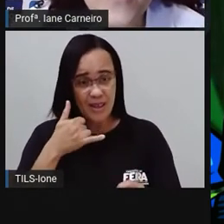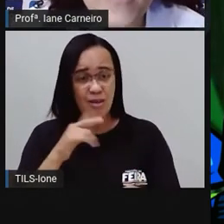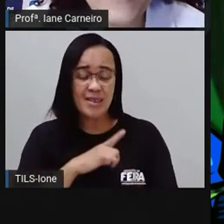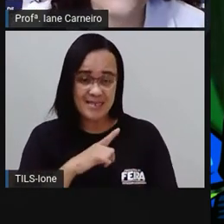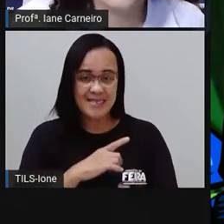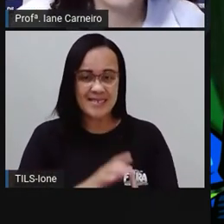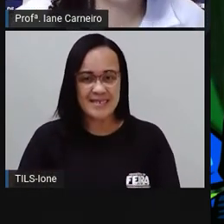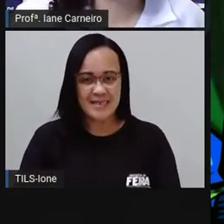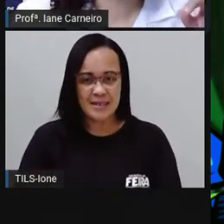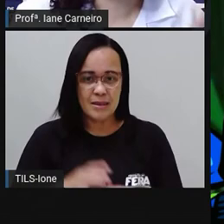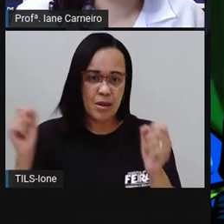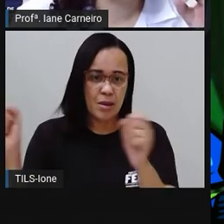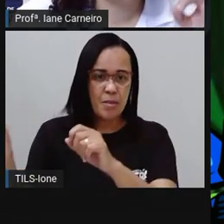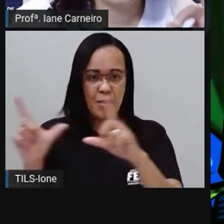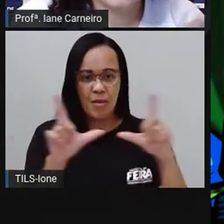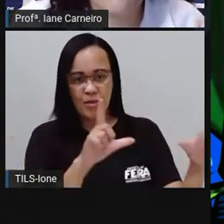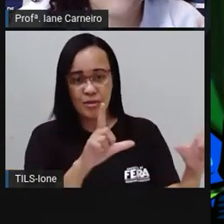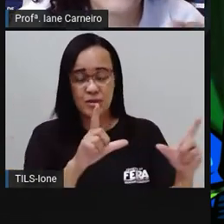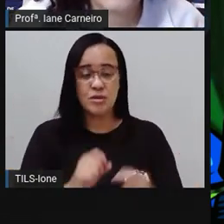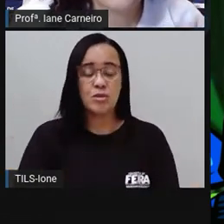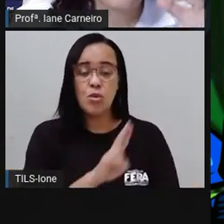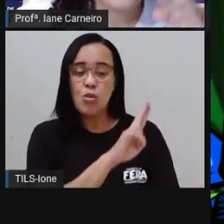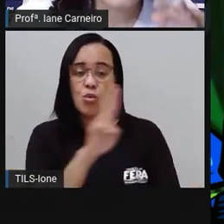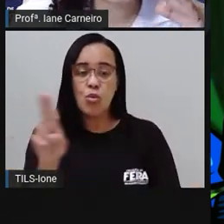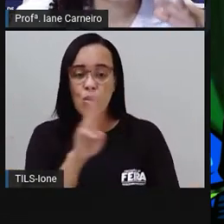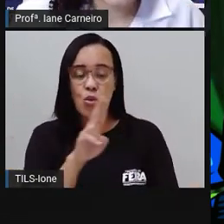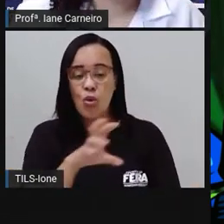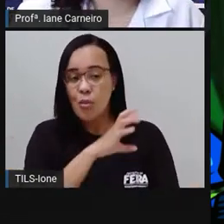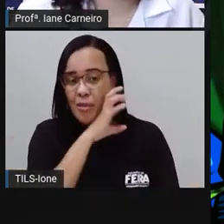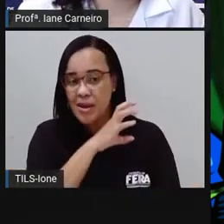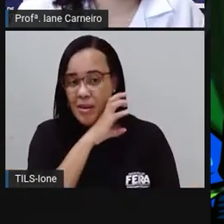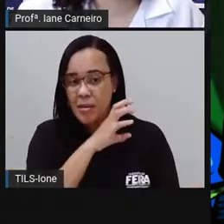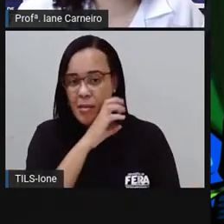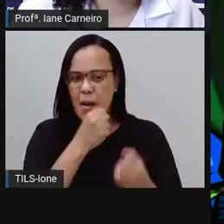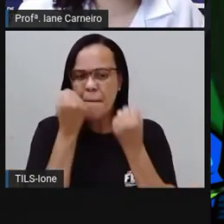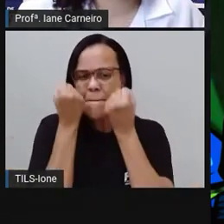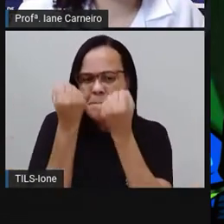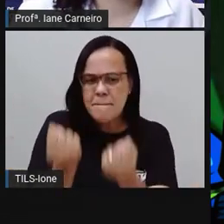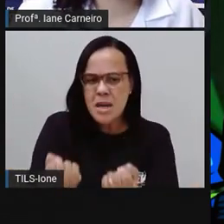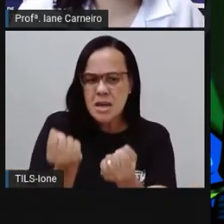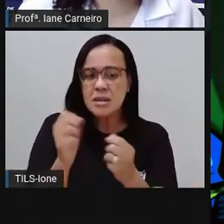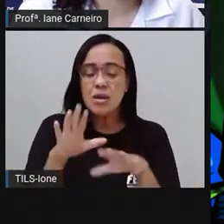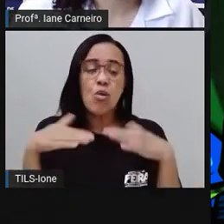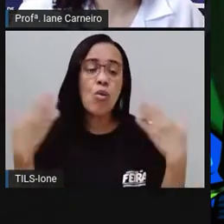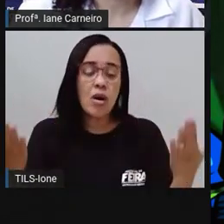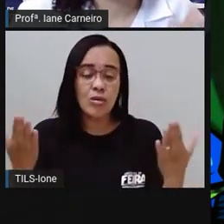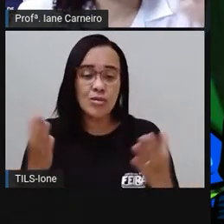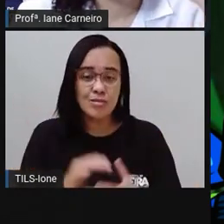Próximo, dizer o nome de um animal que seja pesado. Um animal pesado,